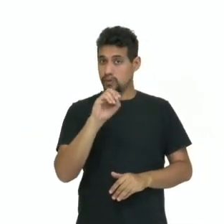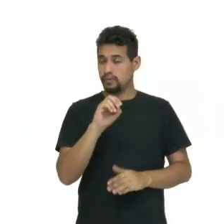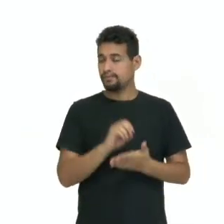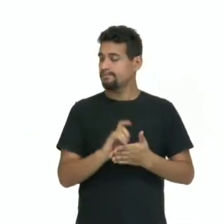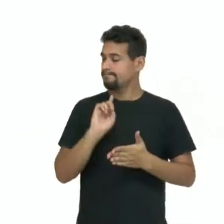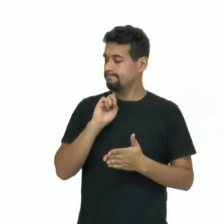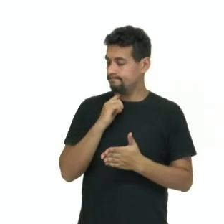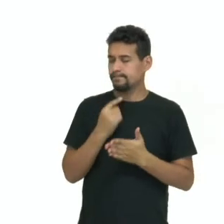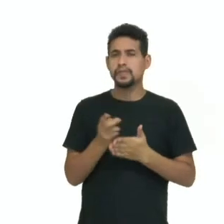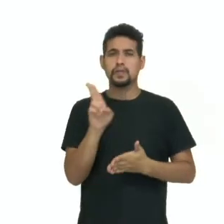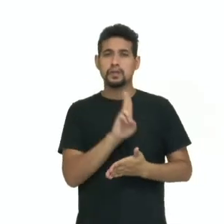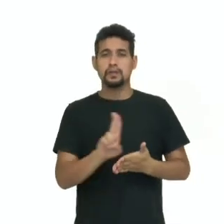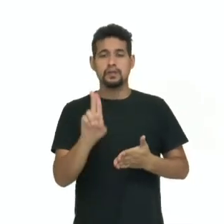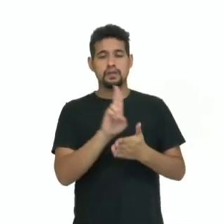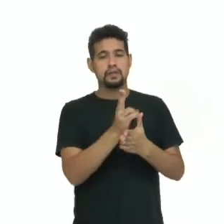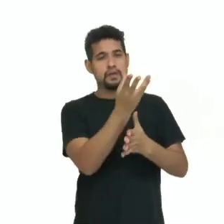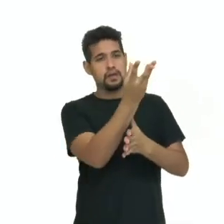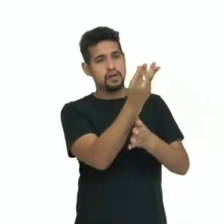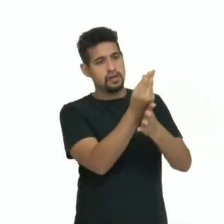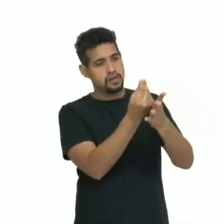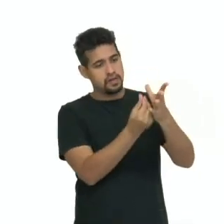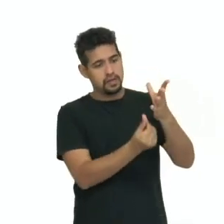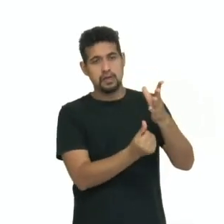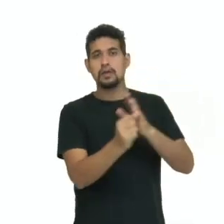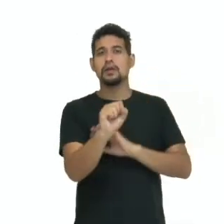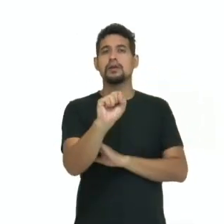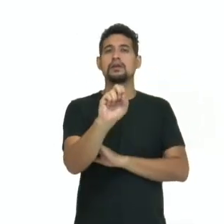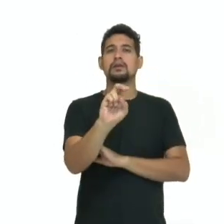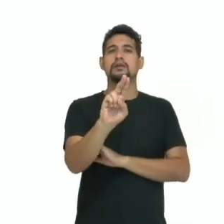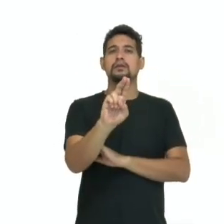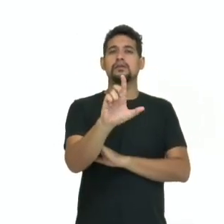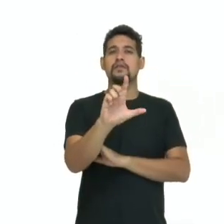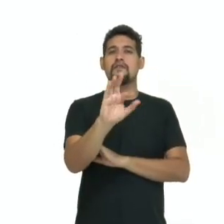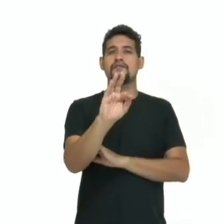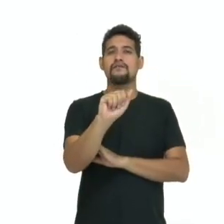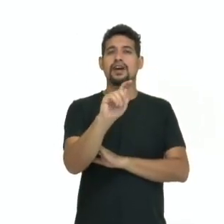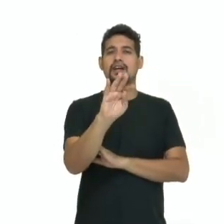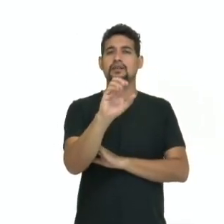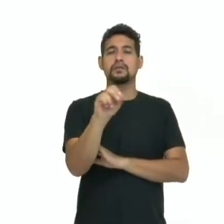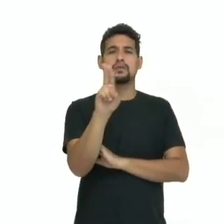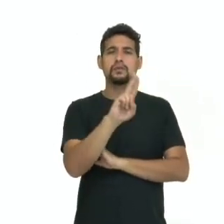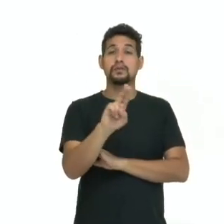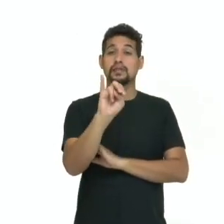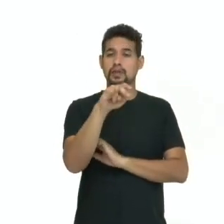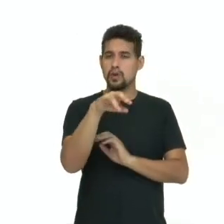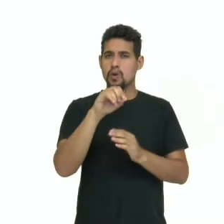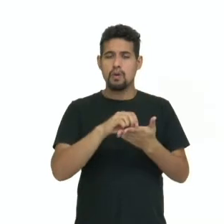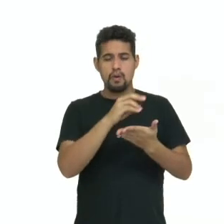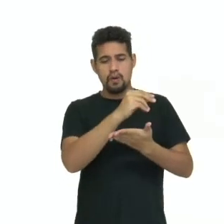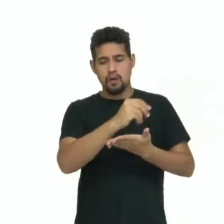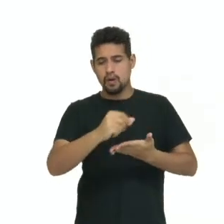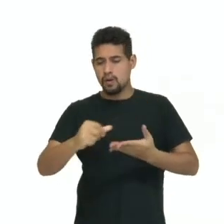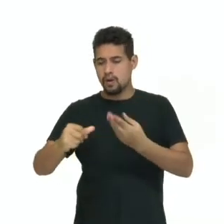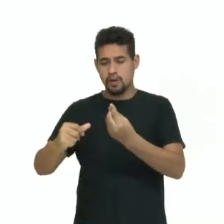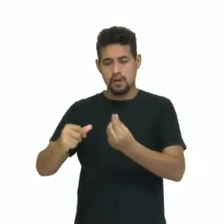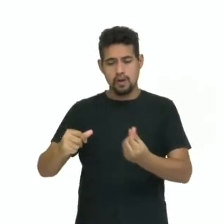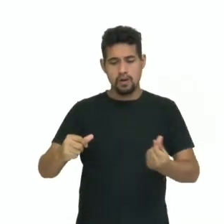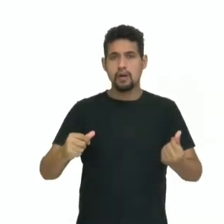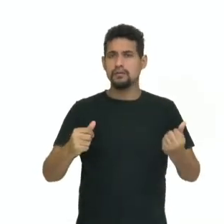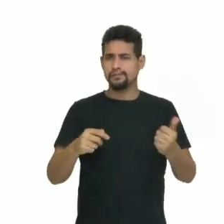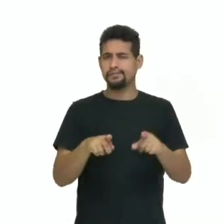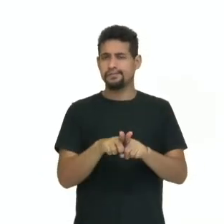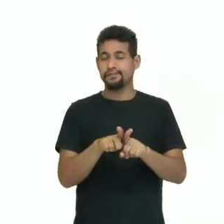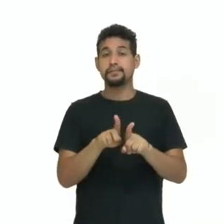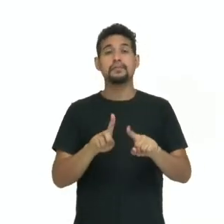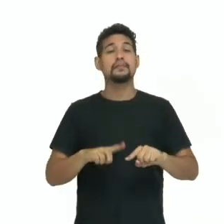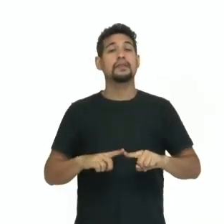o qual é imerso em uma solução de sulfato de cobre 2, liberando íons cobre e ânion sulfato.